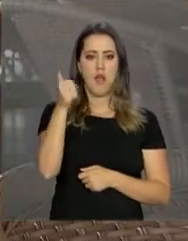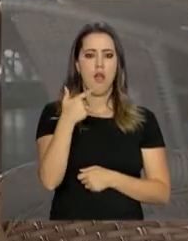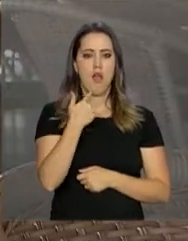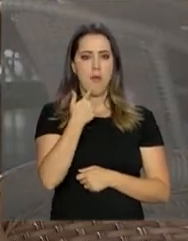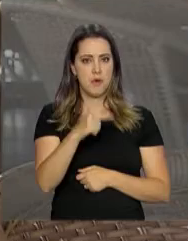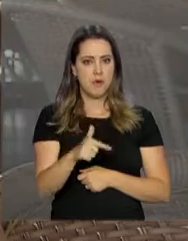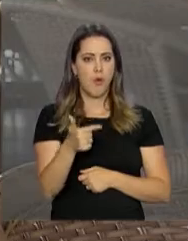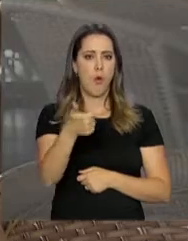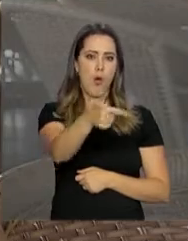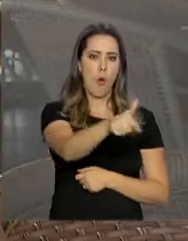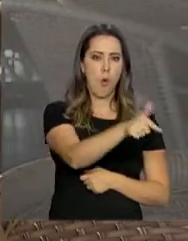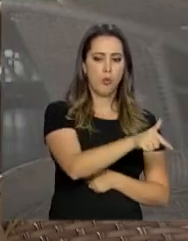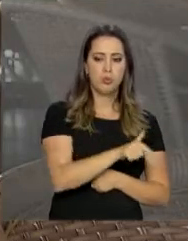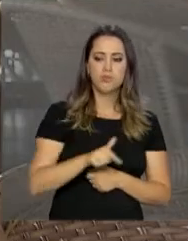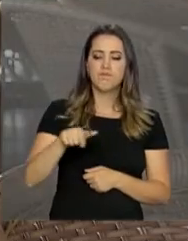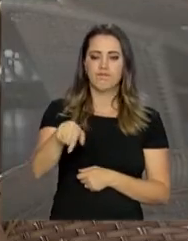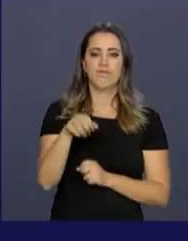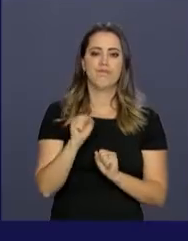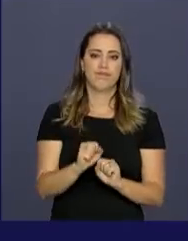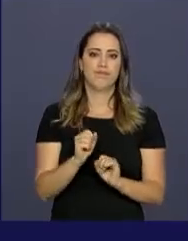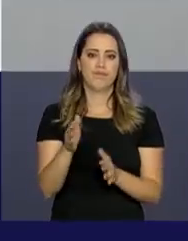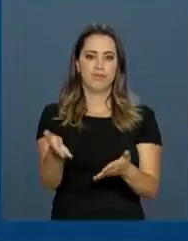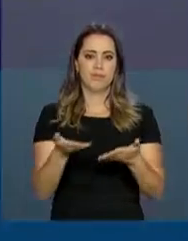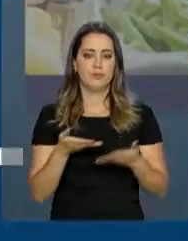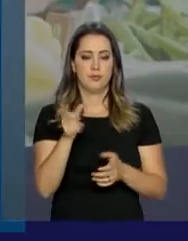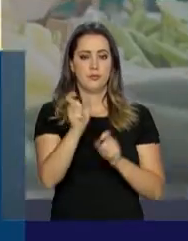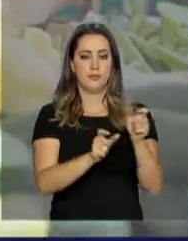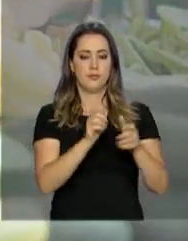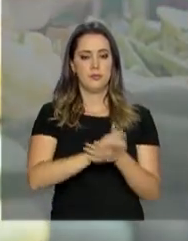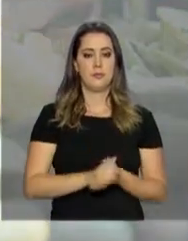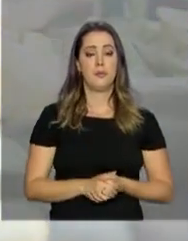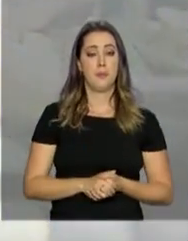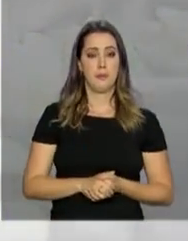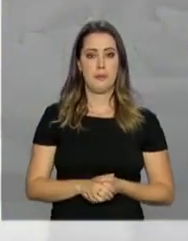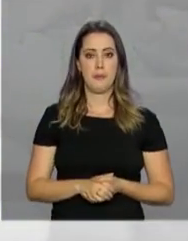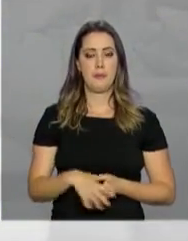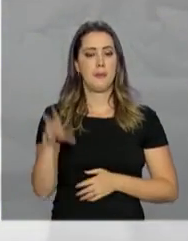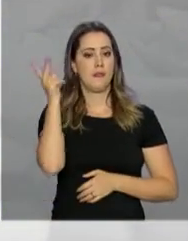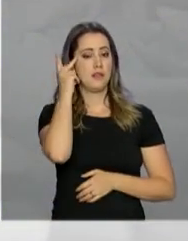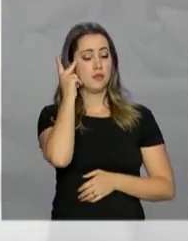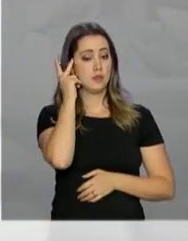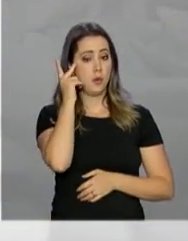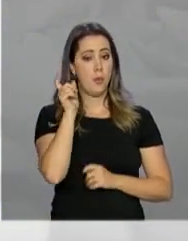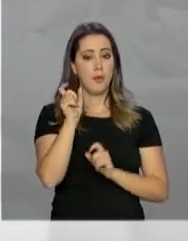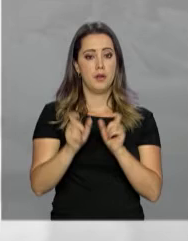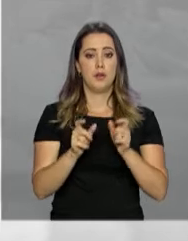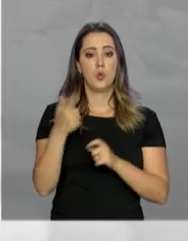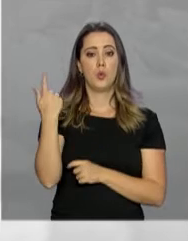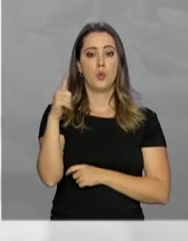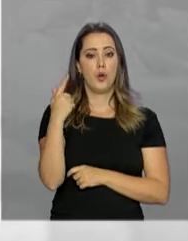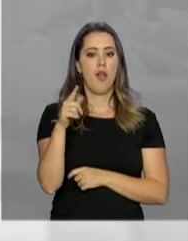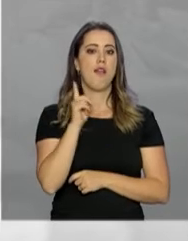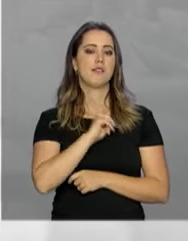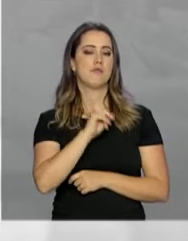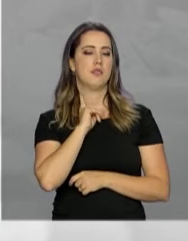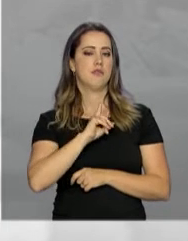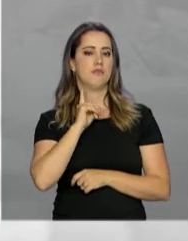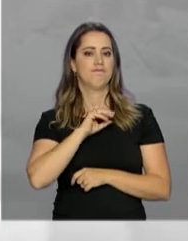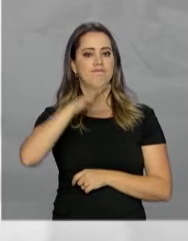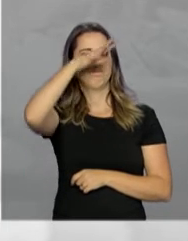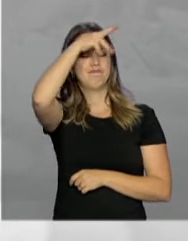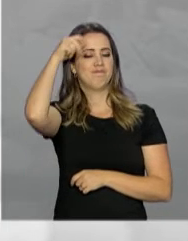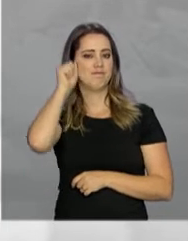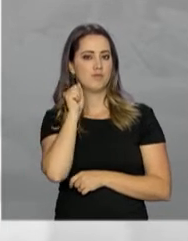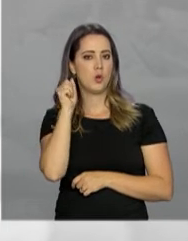segundo idioma justamente para atender esse público além de são paulo a gastronomia do distrito federal goiás minas gerais mato grosso